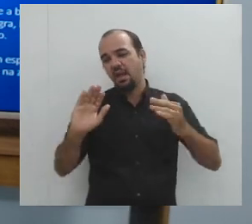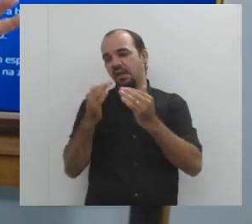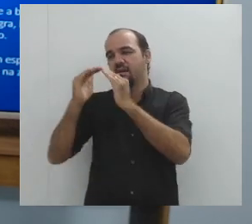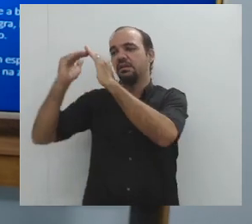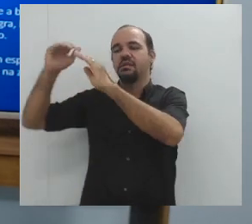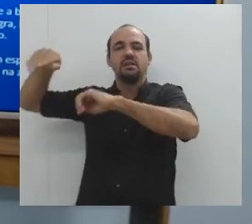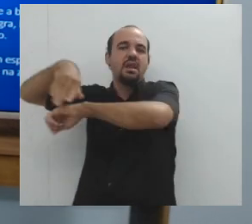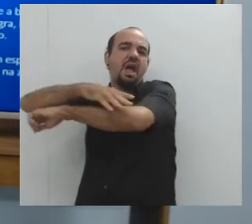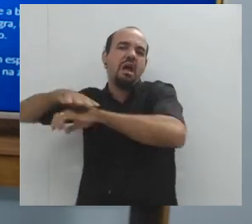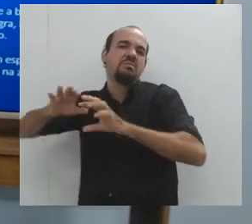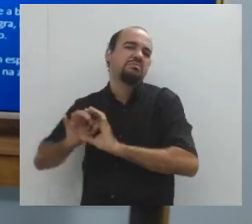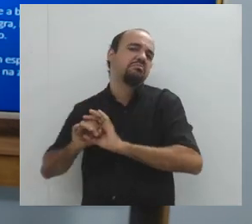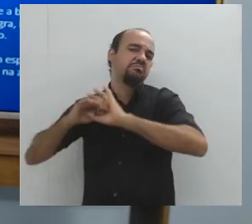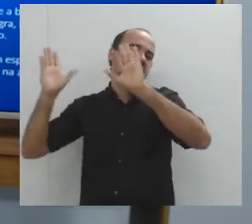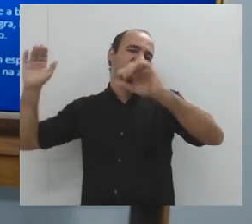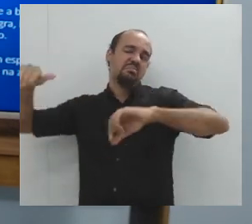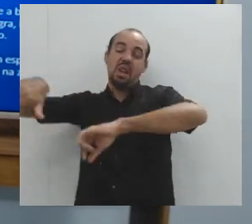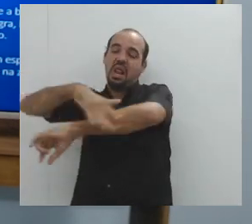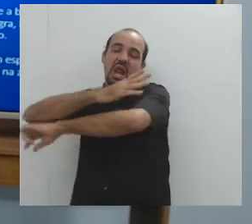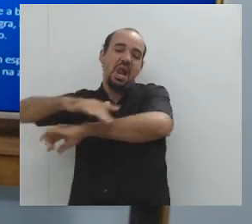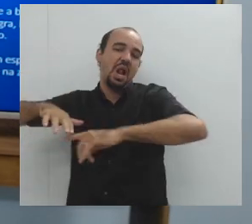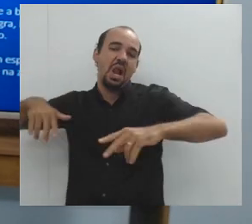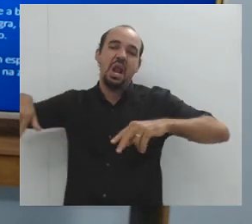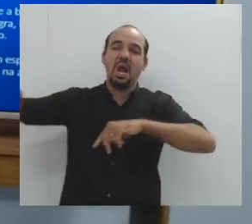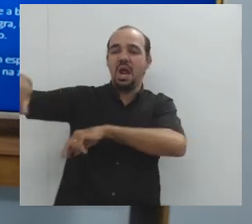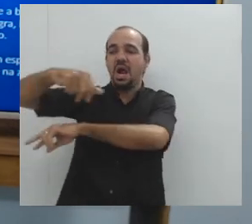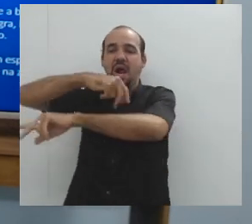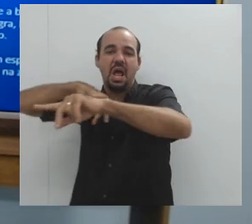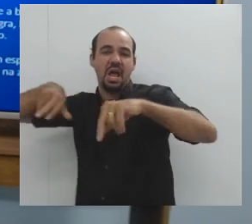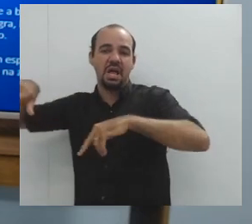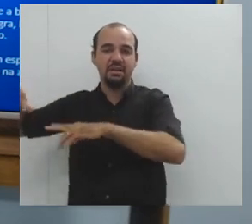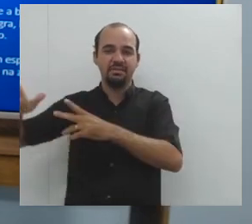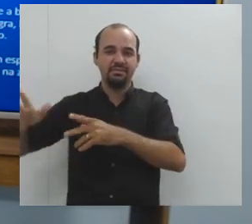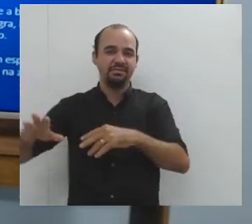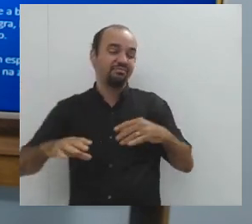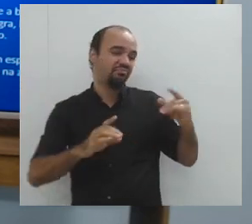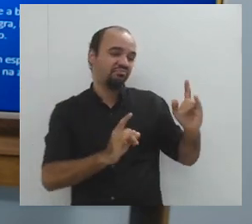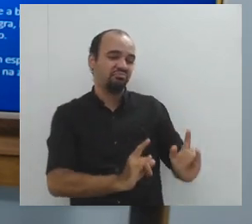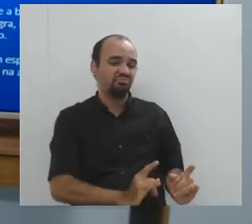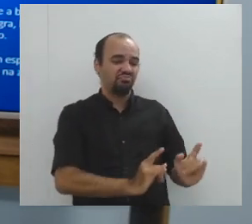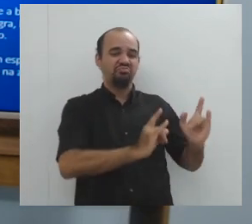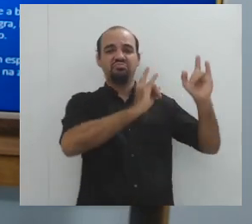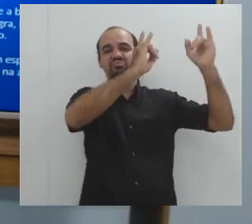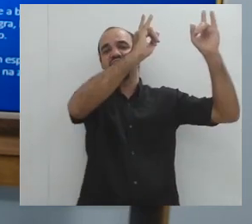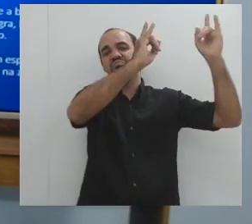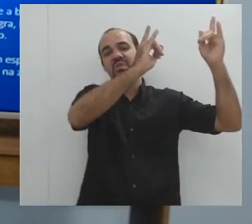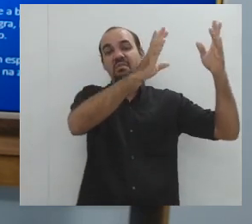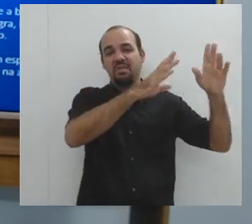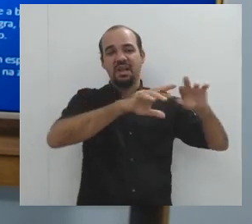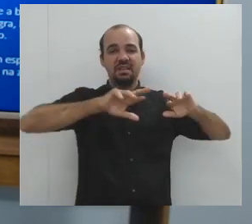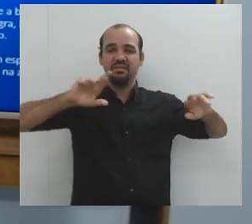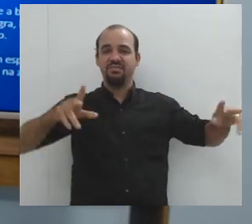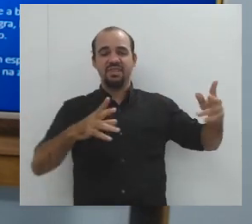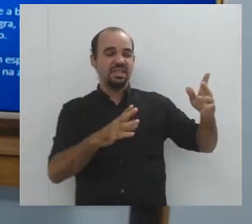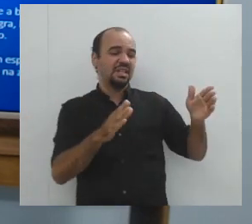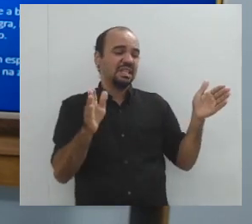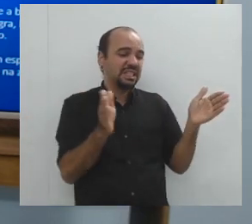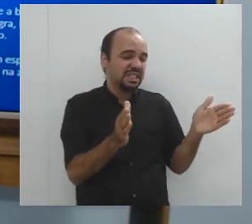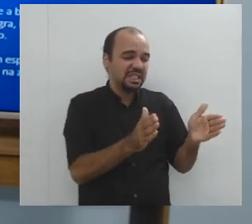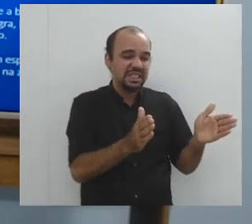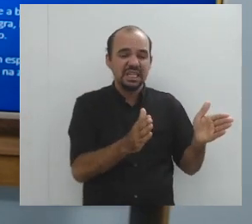espaços, terrenos que brincavam, aí constrói um prédio, constrói uma casa, constrói uma loja,